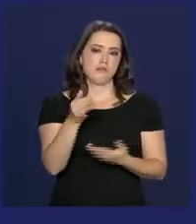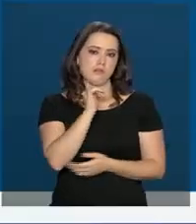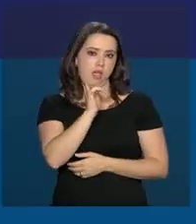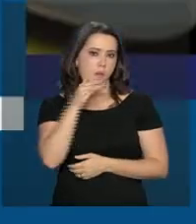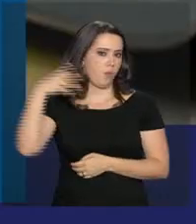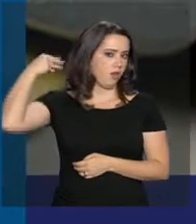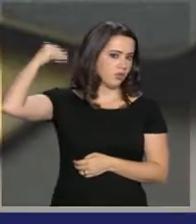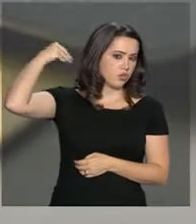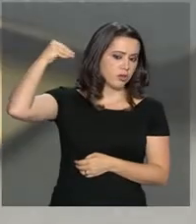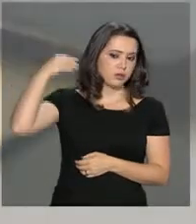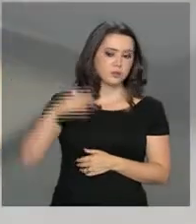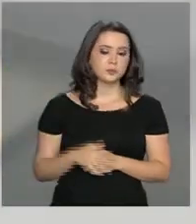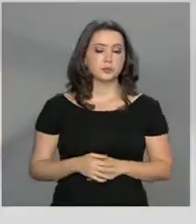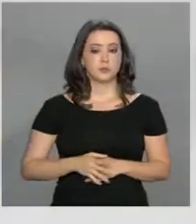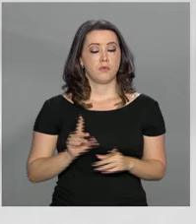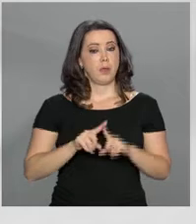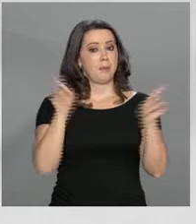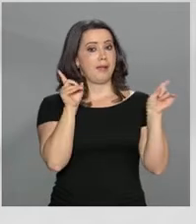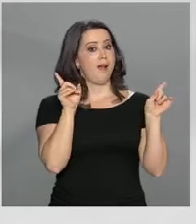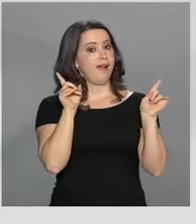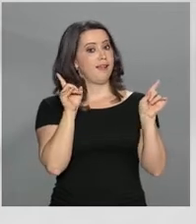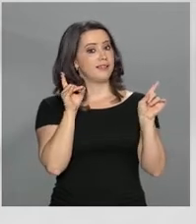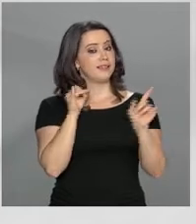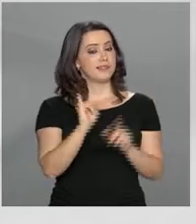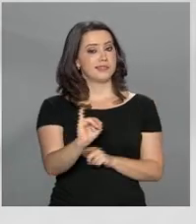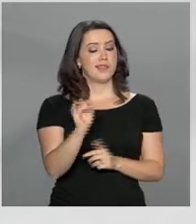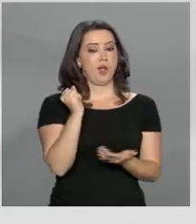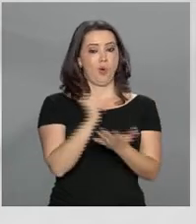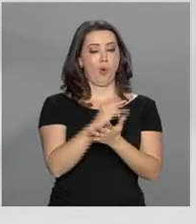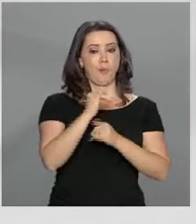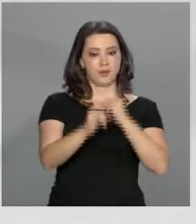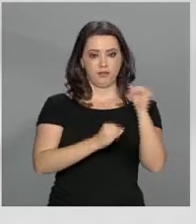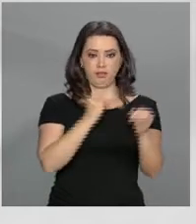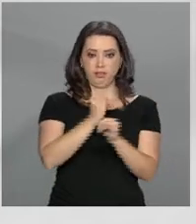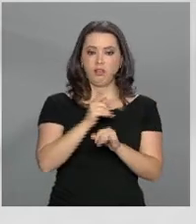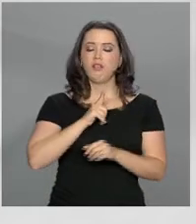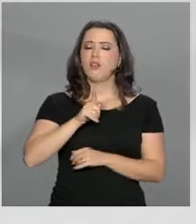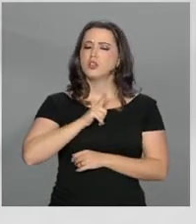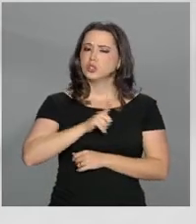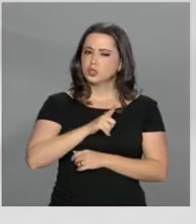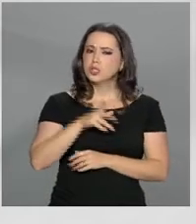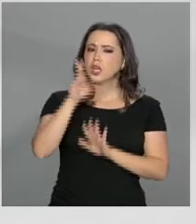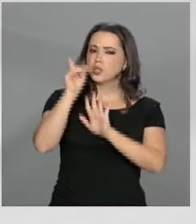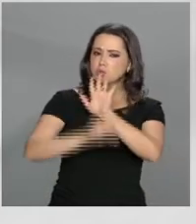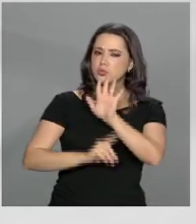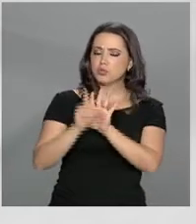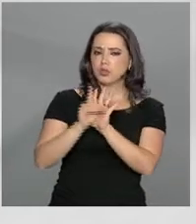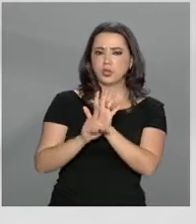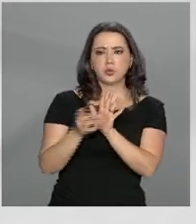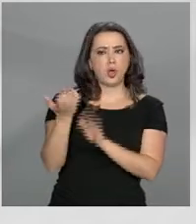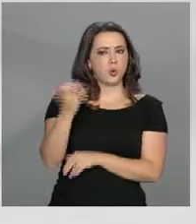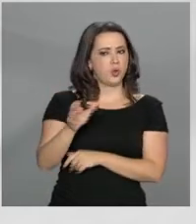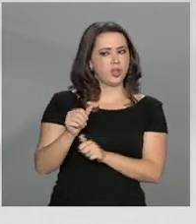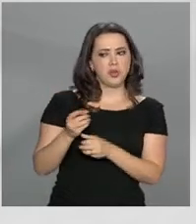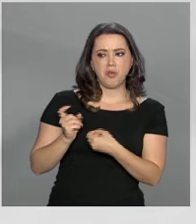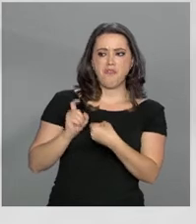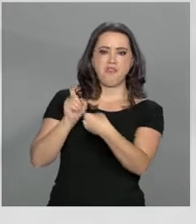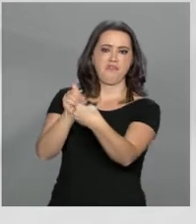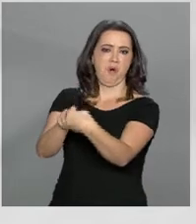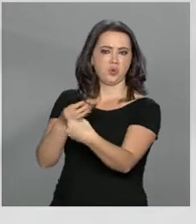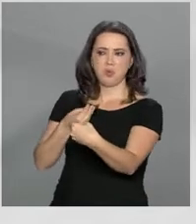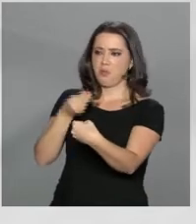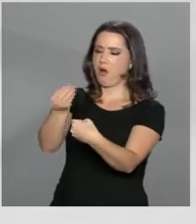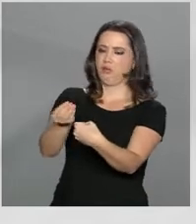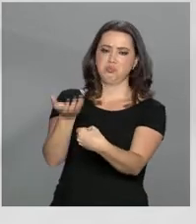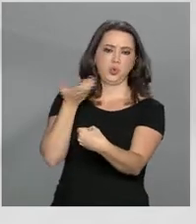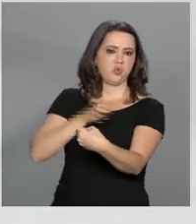agora se a compra foi pela internet o consumidor tem direito a desistir em até sete dias contados a